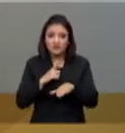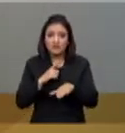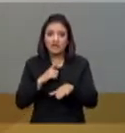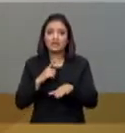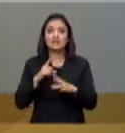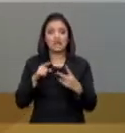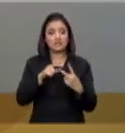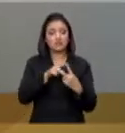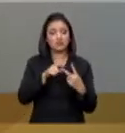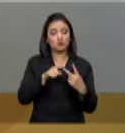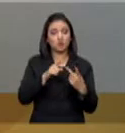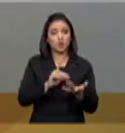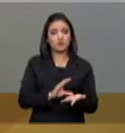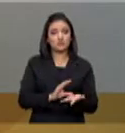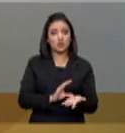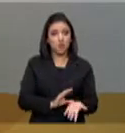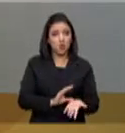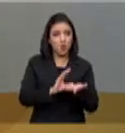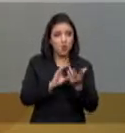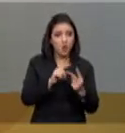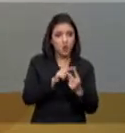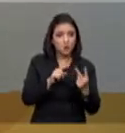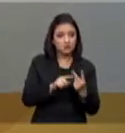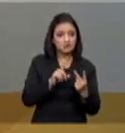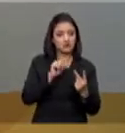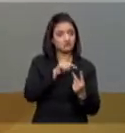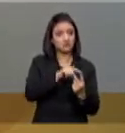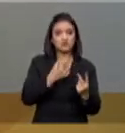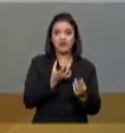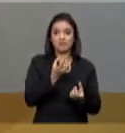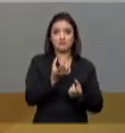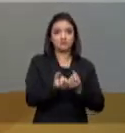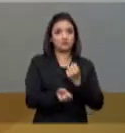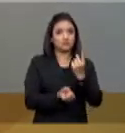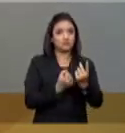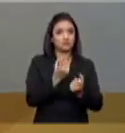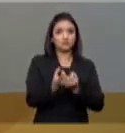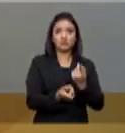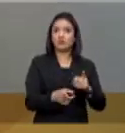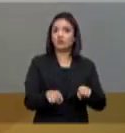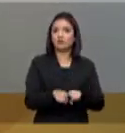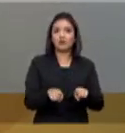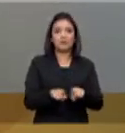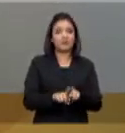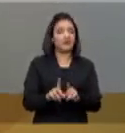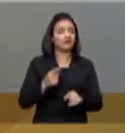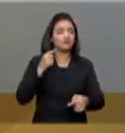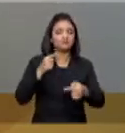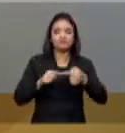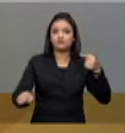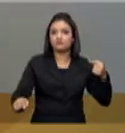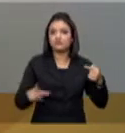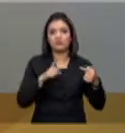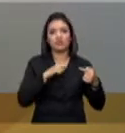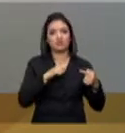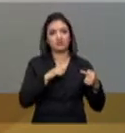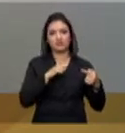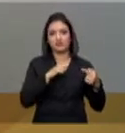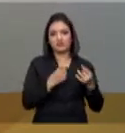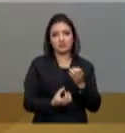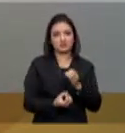dois conselhos de conta que impede a adoção desse critério da simetria. Em terceiro lugar, porque se adotar